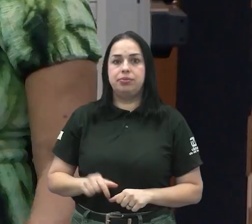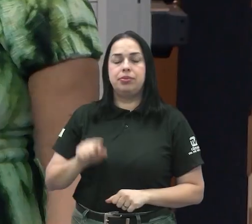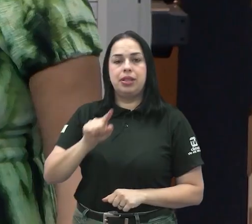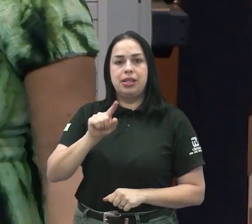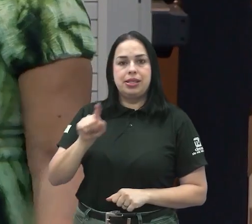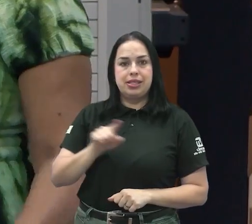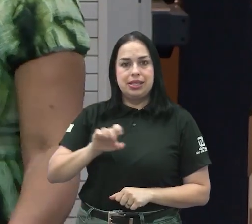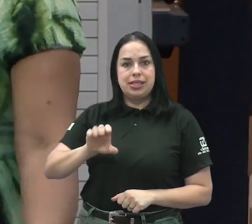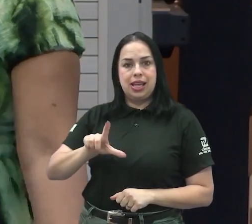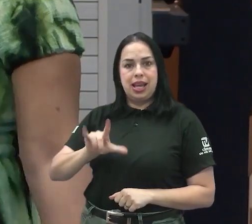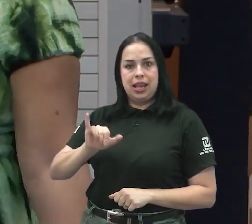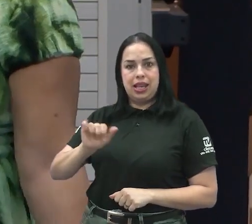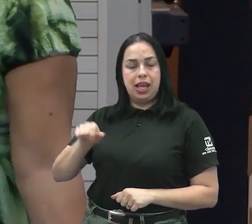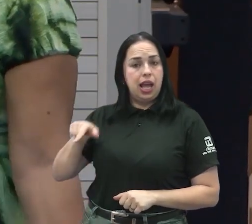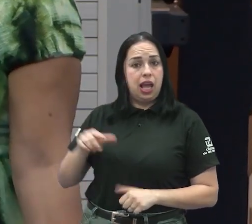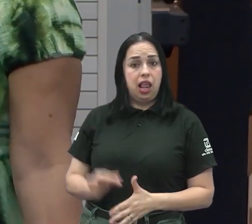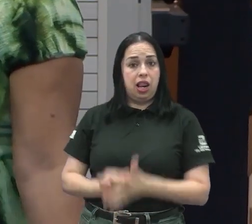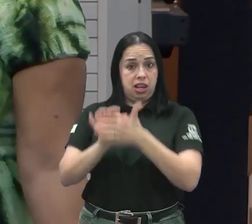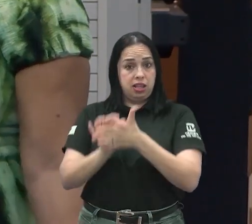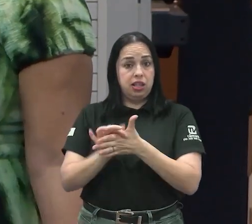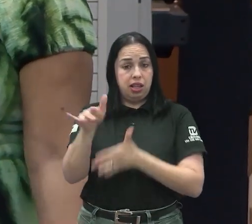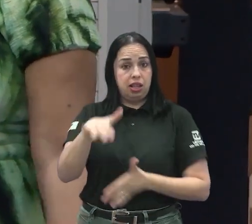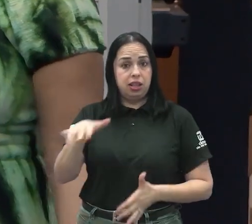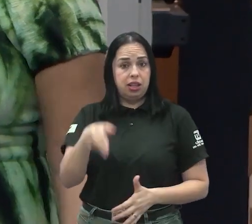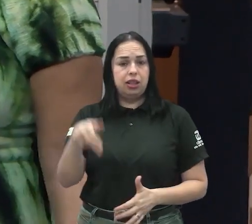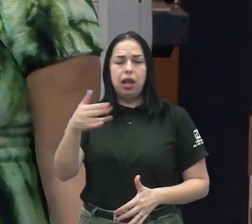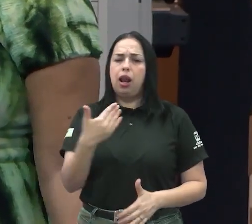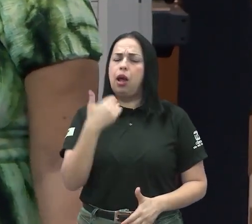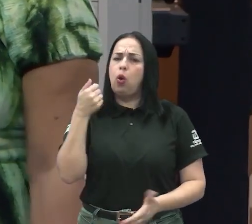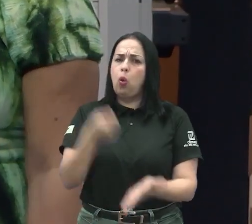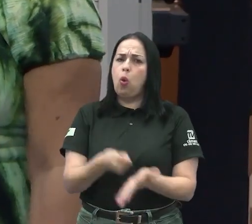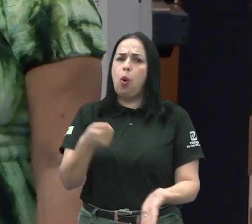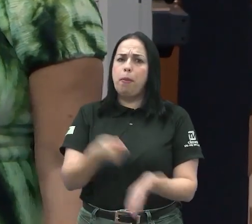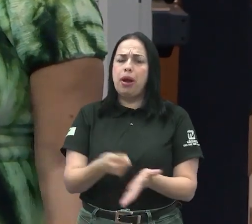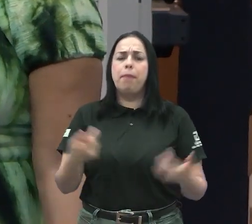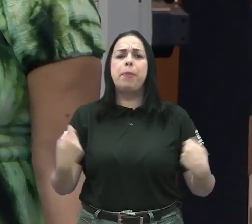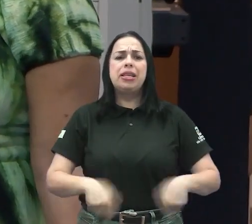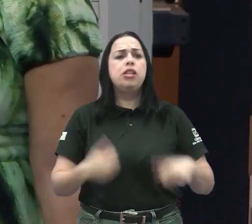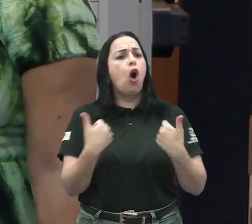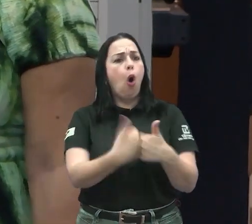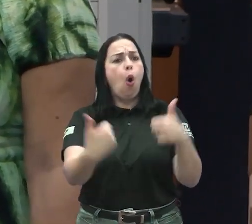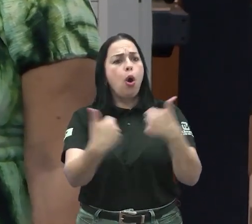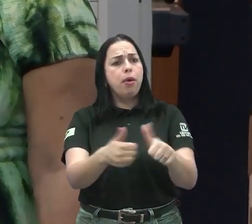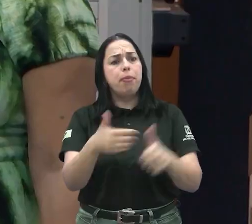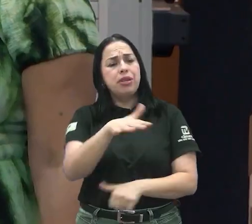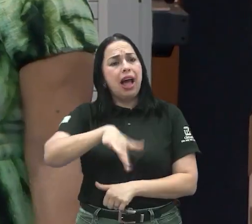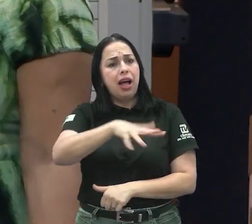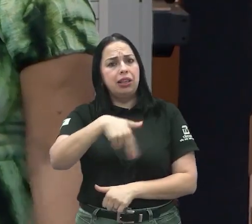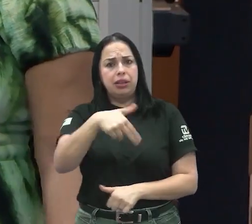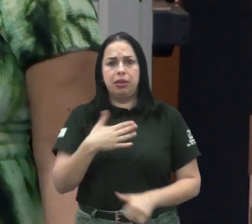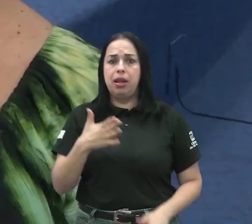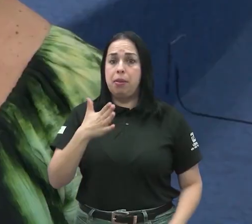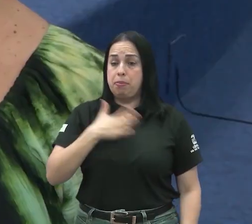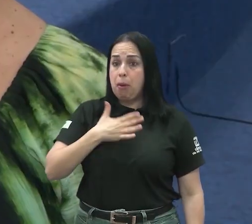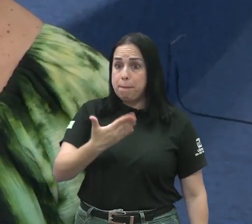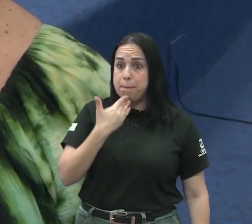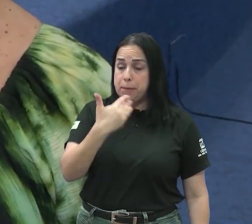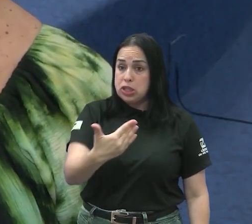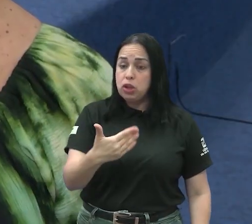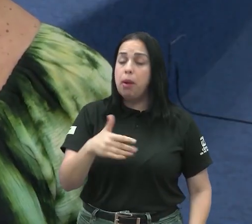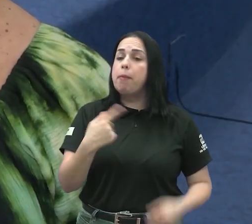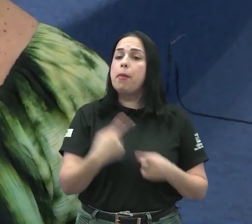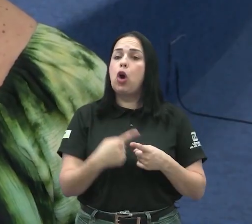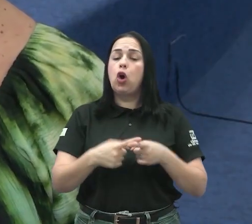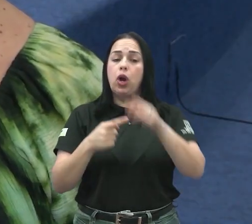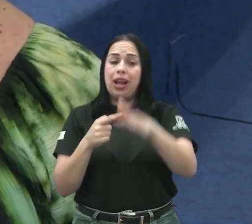público. Zélia, líder comunitária da região Norte, cobrou ampliação de linhas de ônibus. A minha demanda